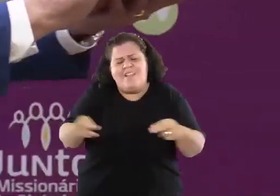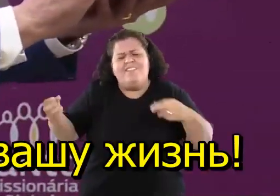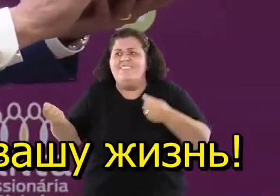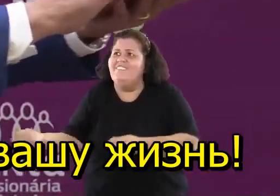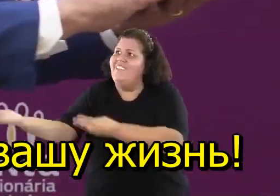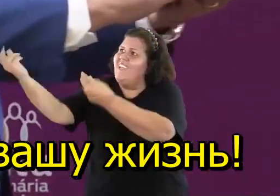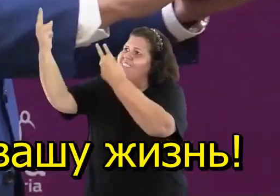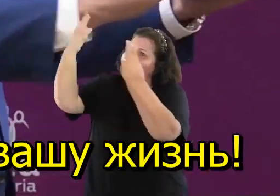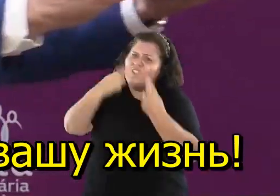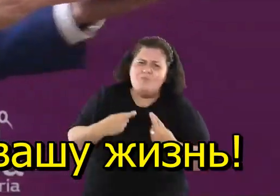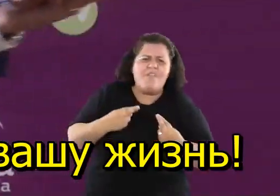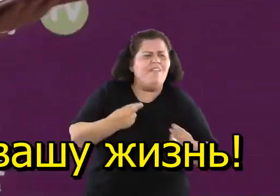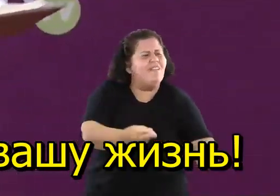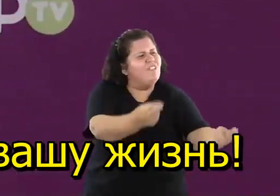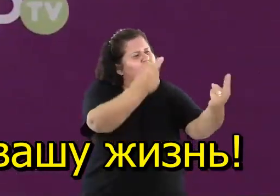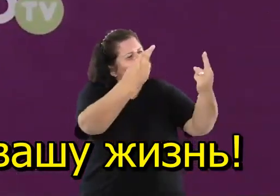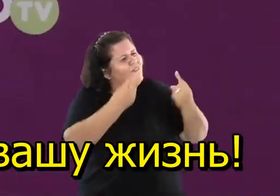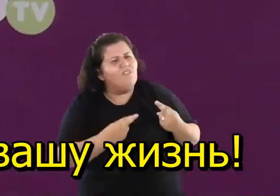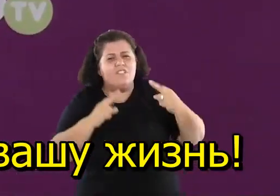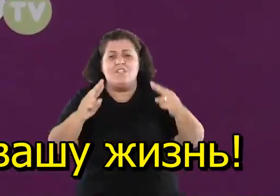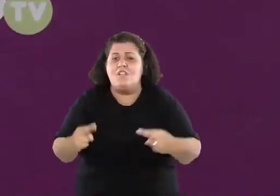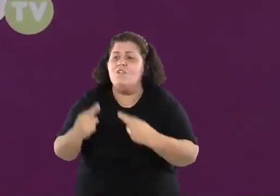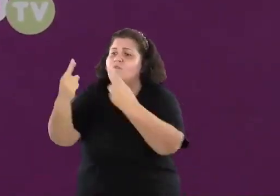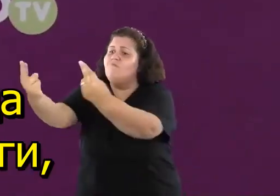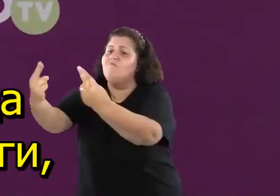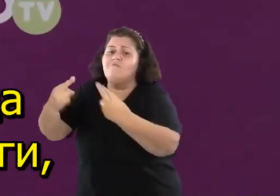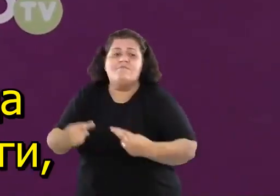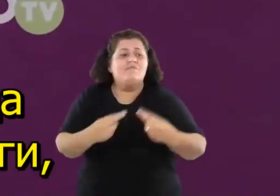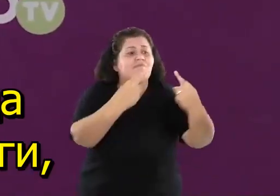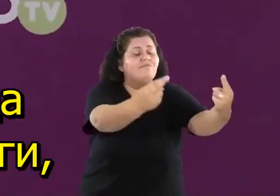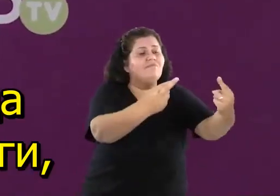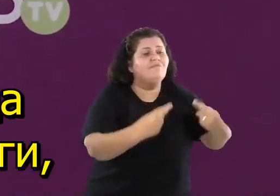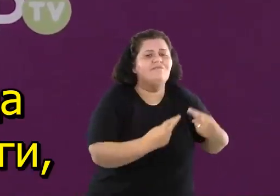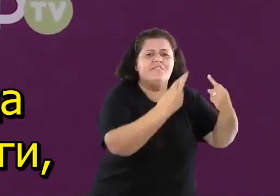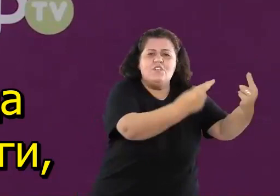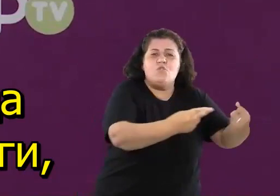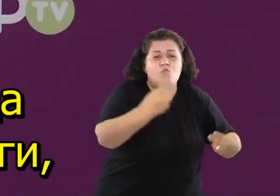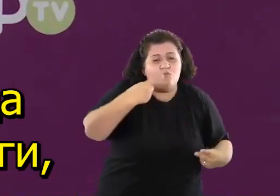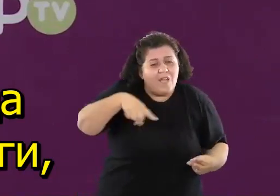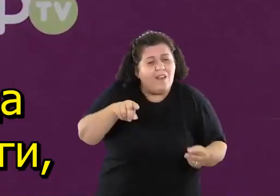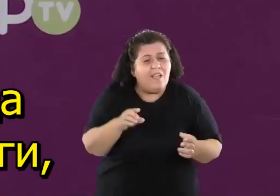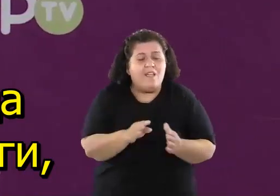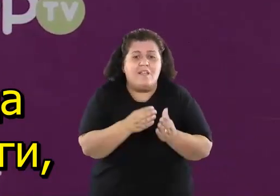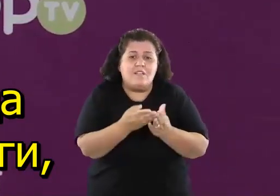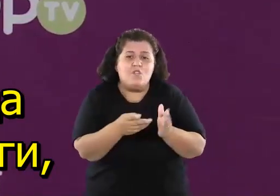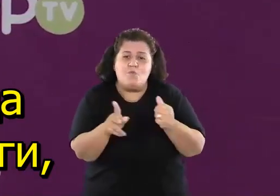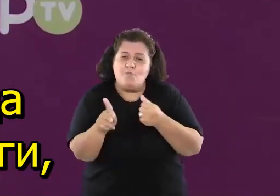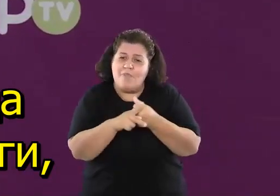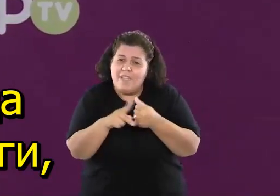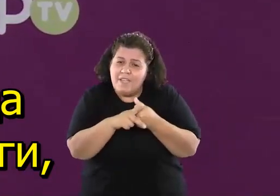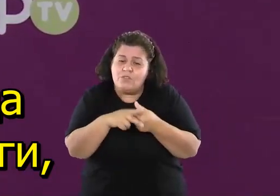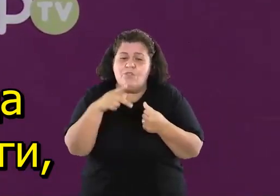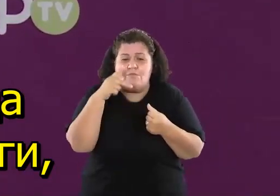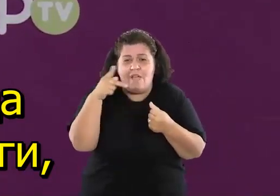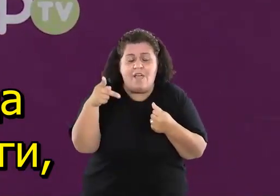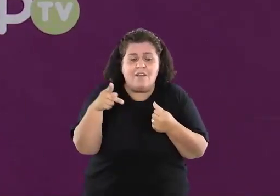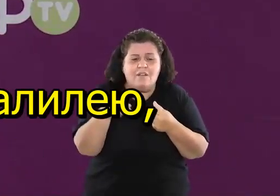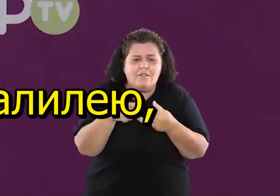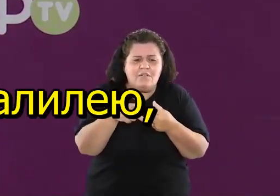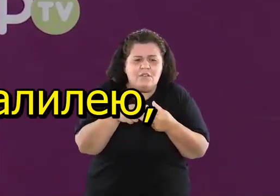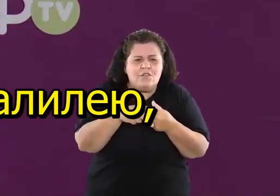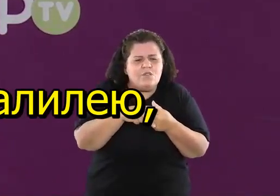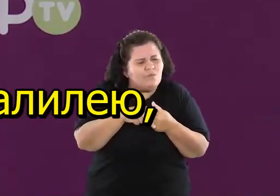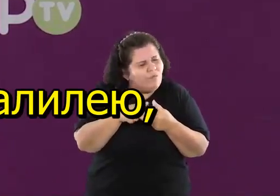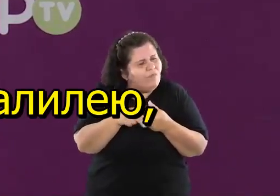para você, para trazer um novo cenário na sua vida. Diz a Escritura que quando Pedro e os seus discípulos, seus colegas,